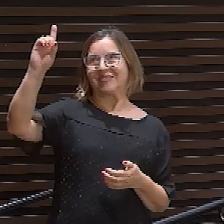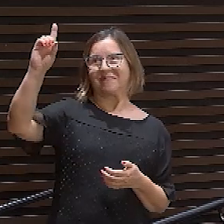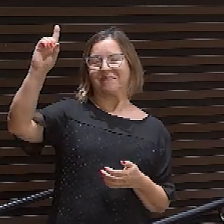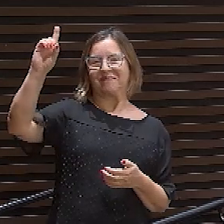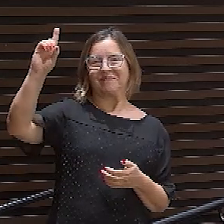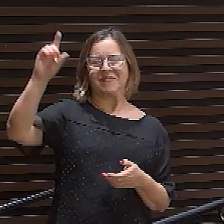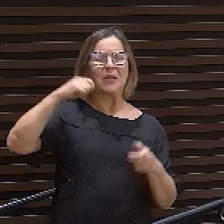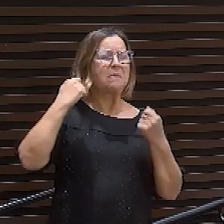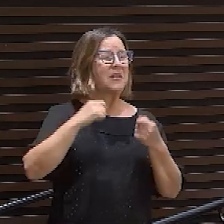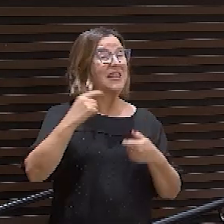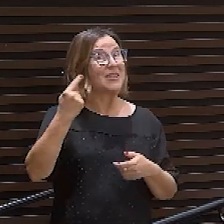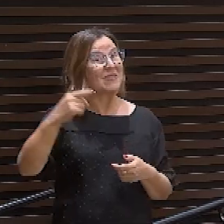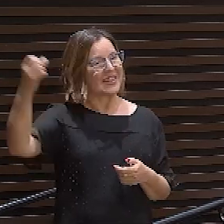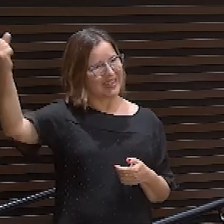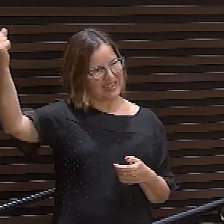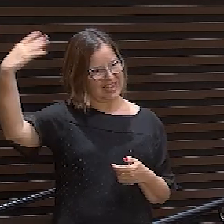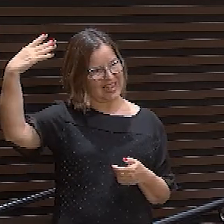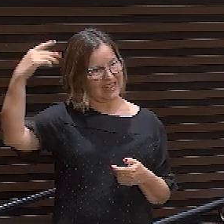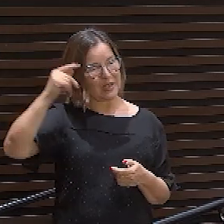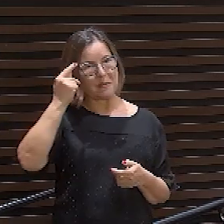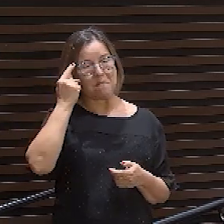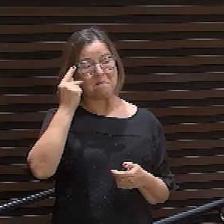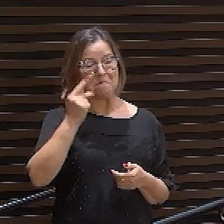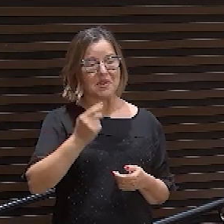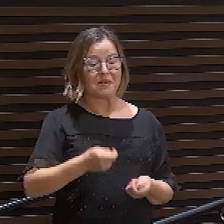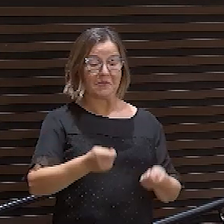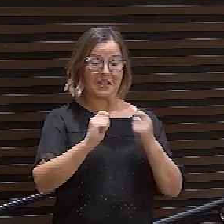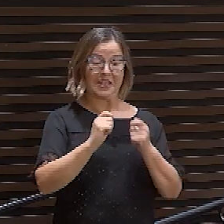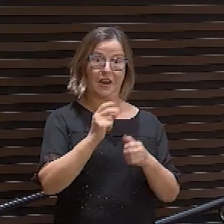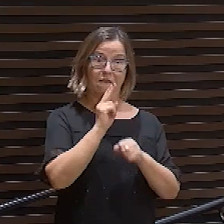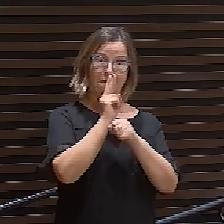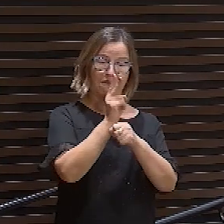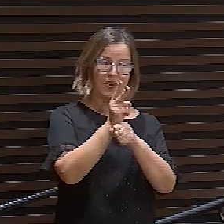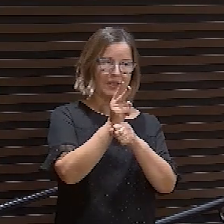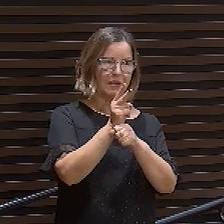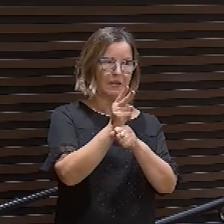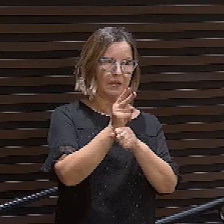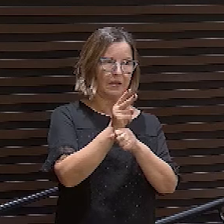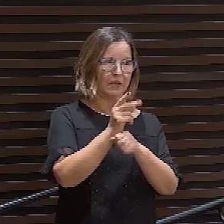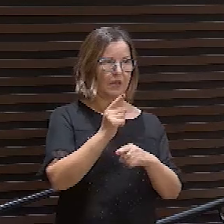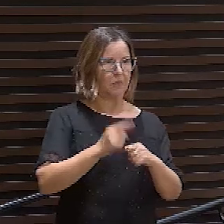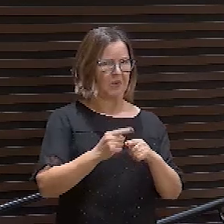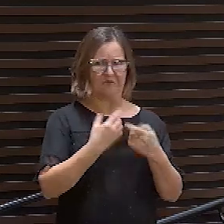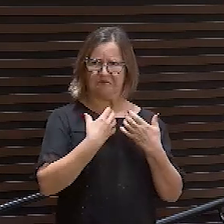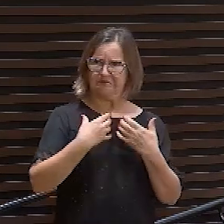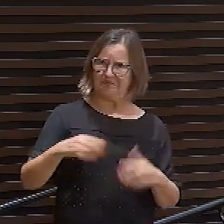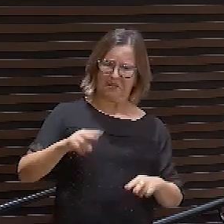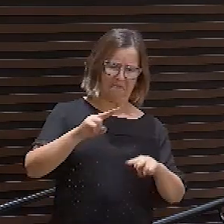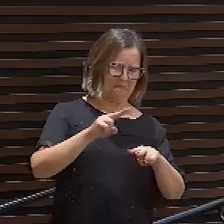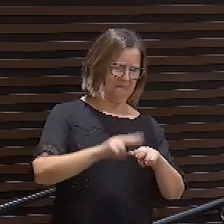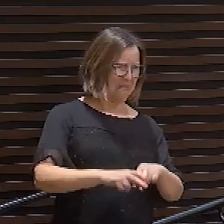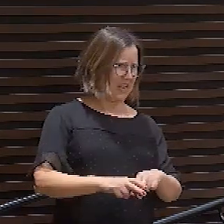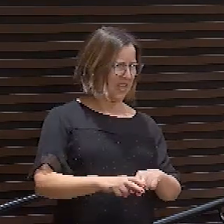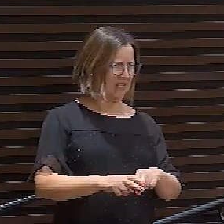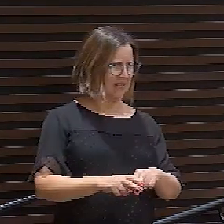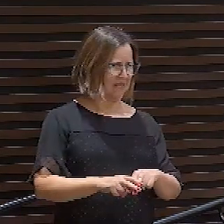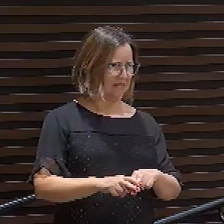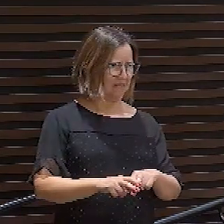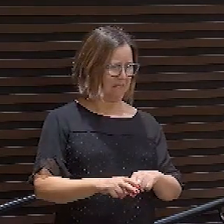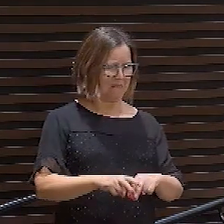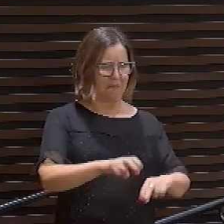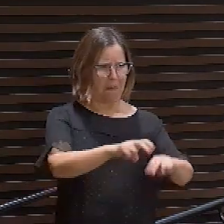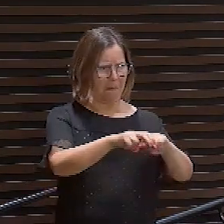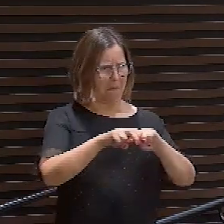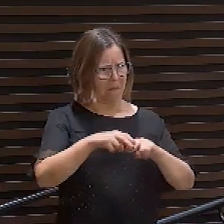da Tua graça para me fortalecer, porque eu não quero ficar preso no cabresto do diabo.